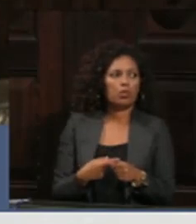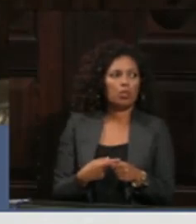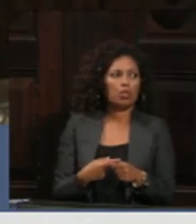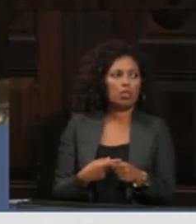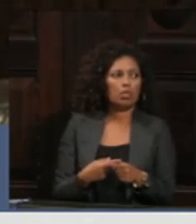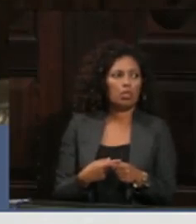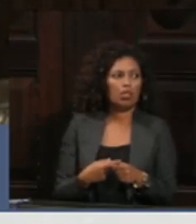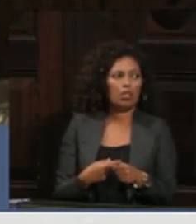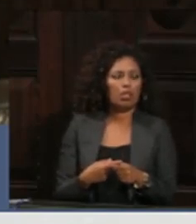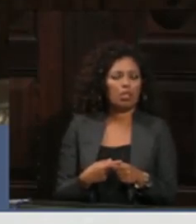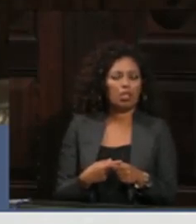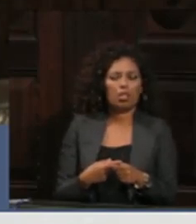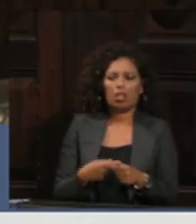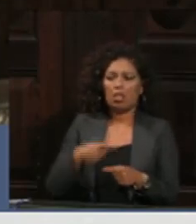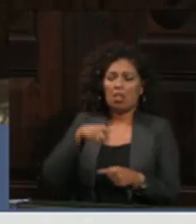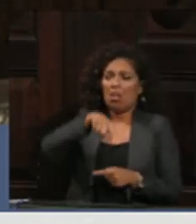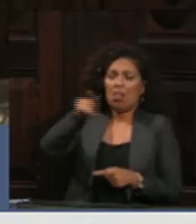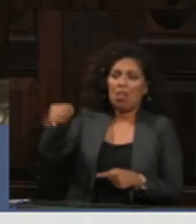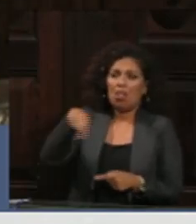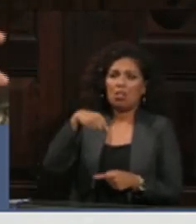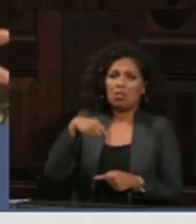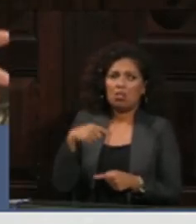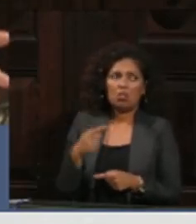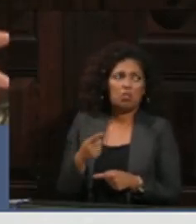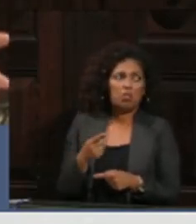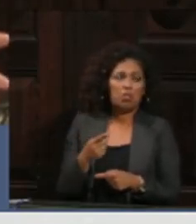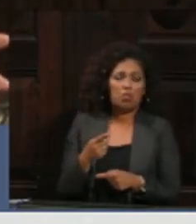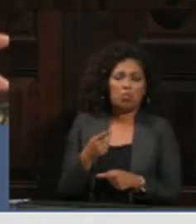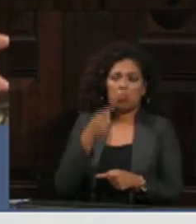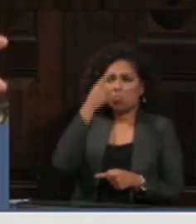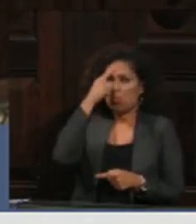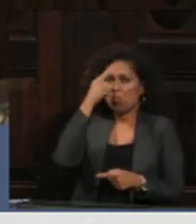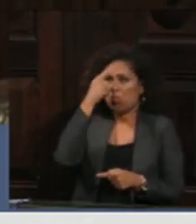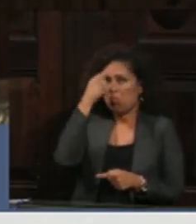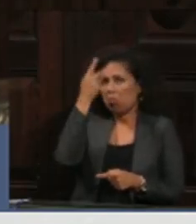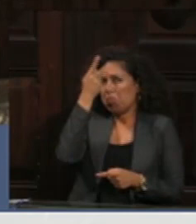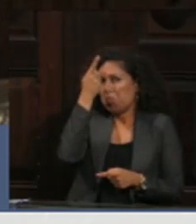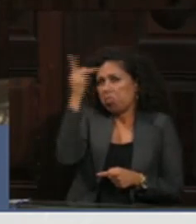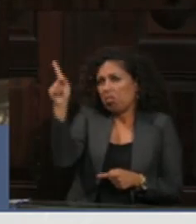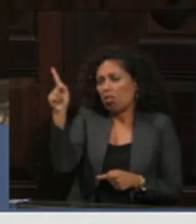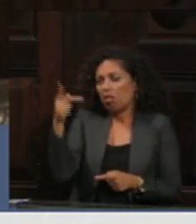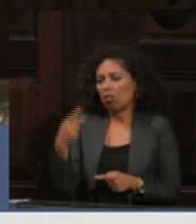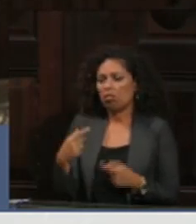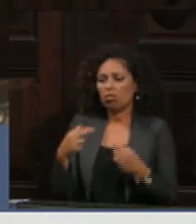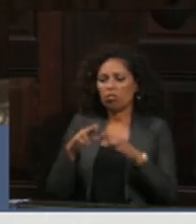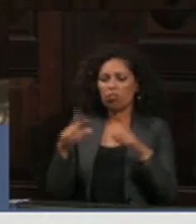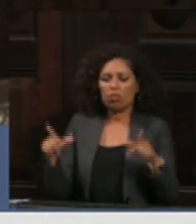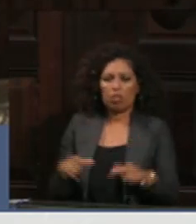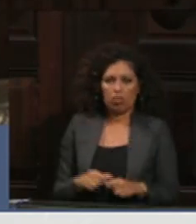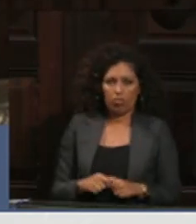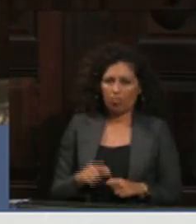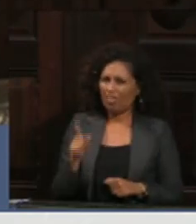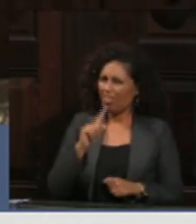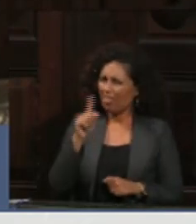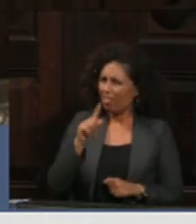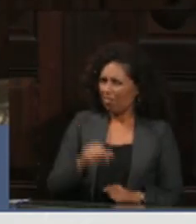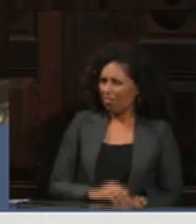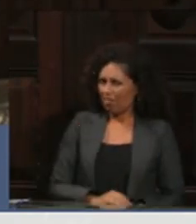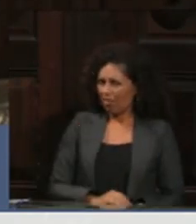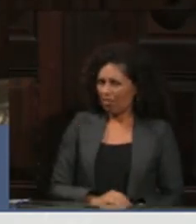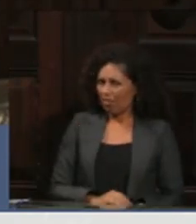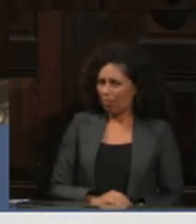aqueles homens e mulheres que são de esquerda. Assassino profissional age